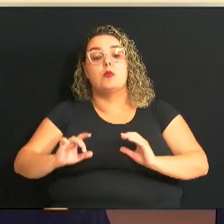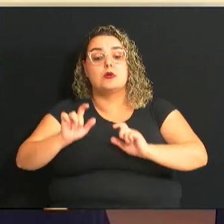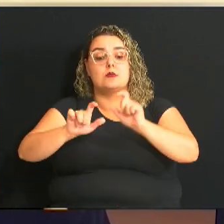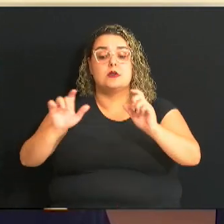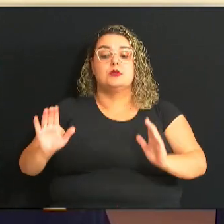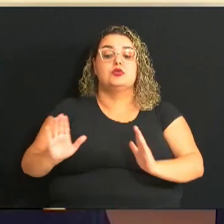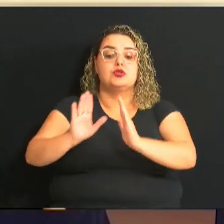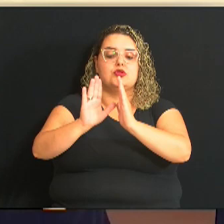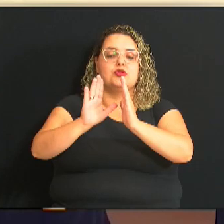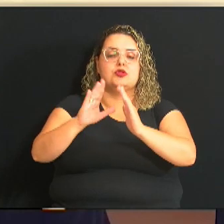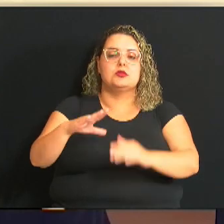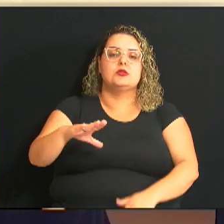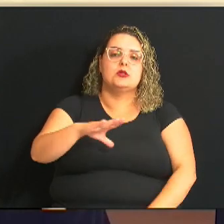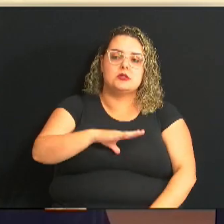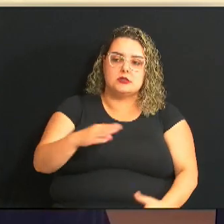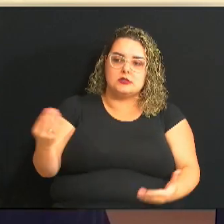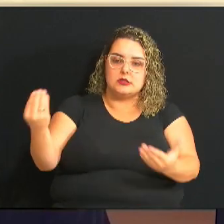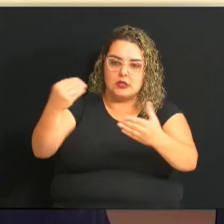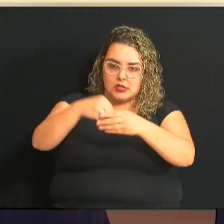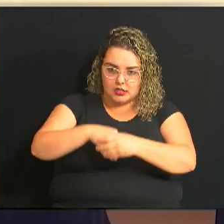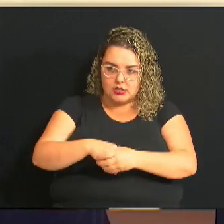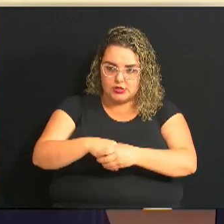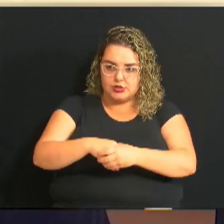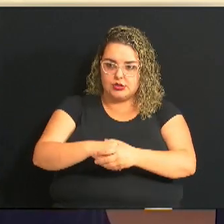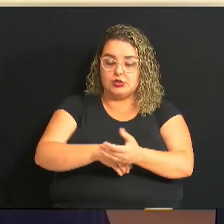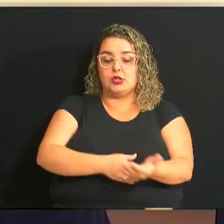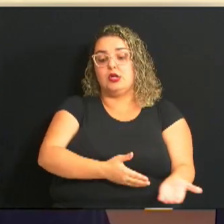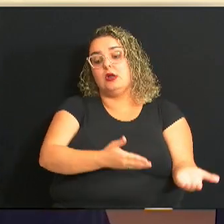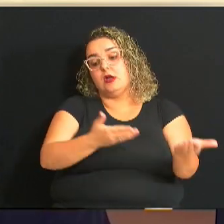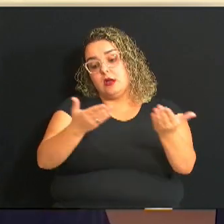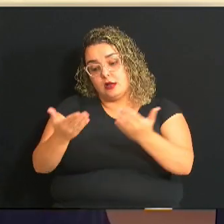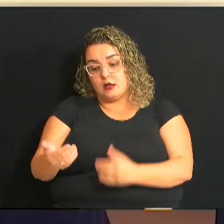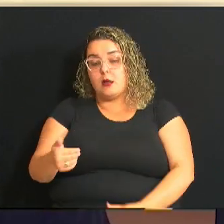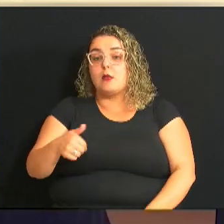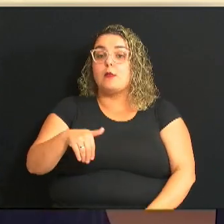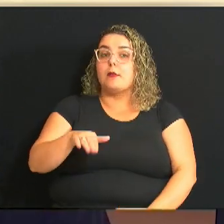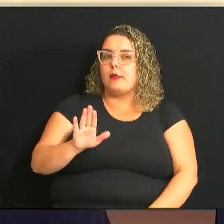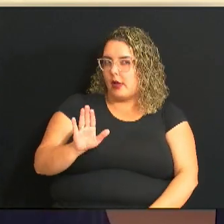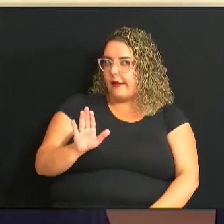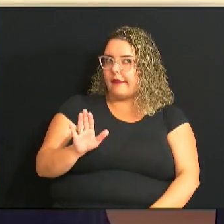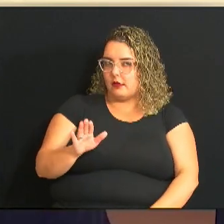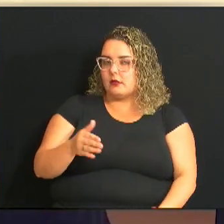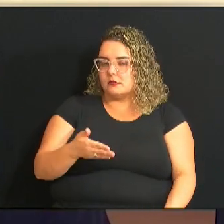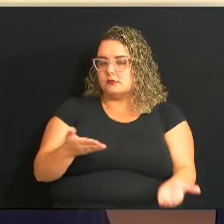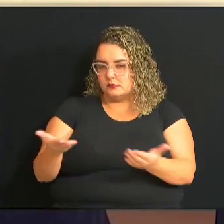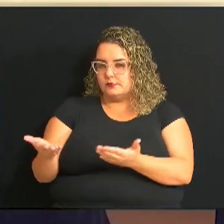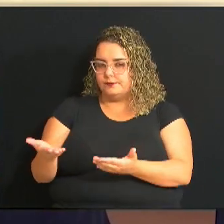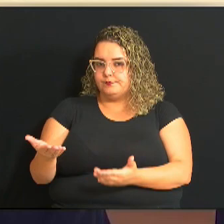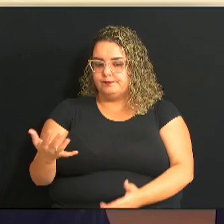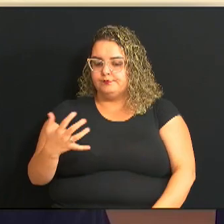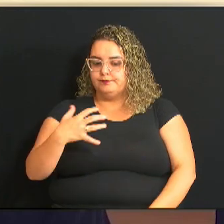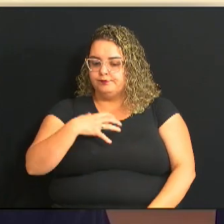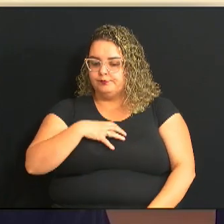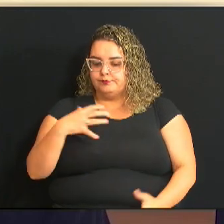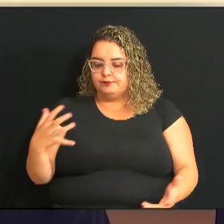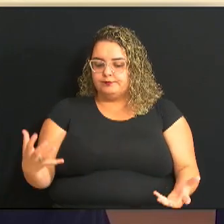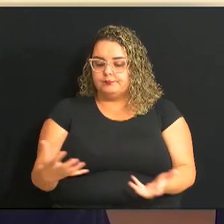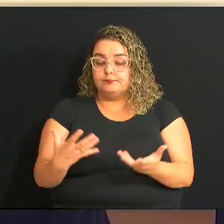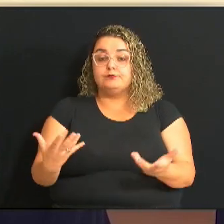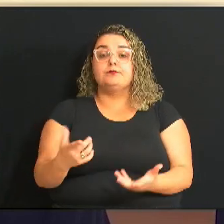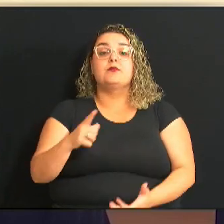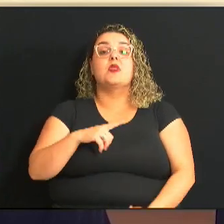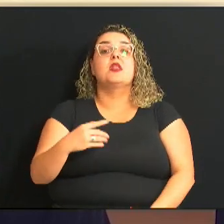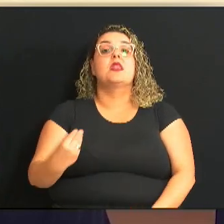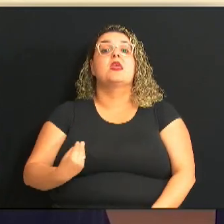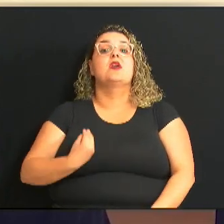cidade, a cidade se apresenta cada vez mais como um organismo vivo,